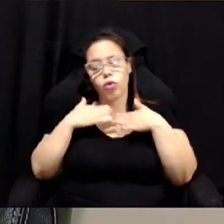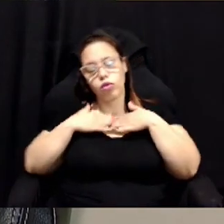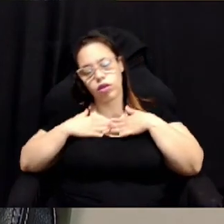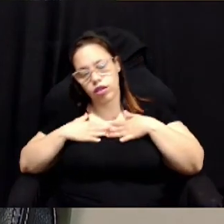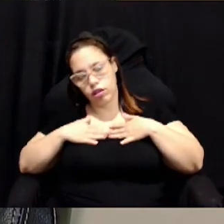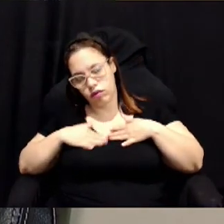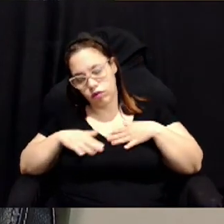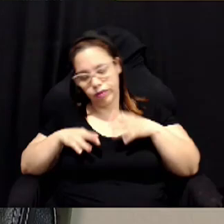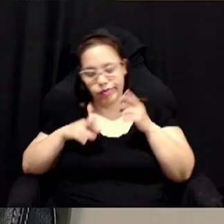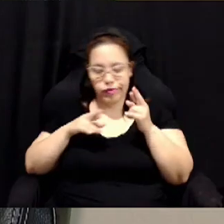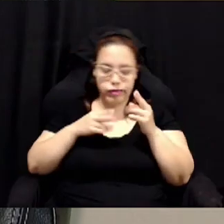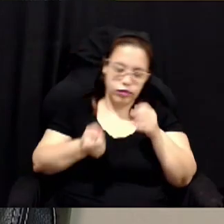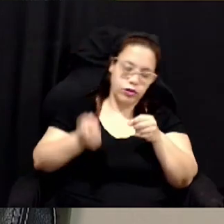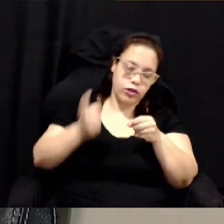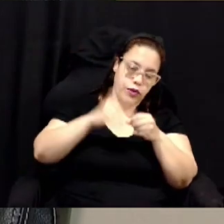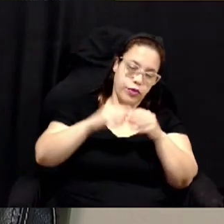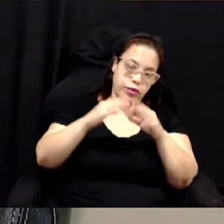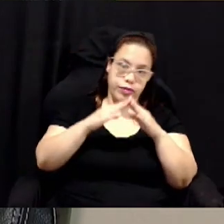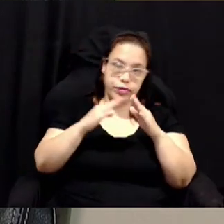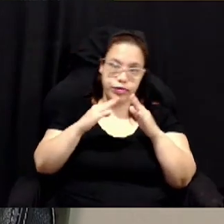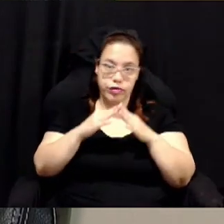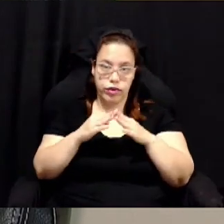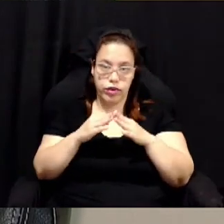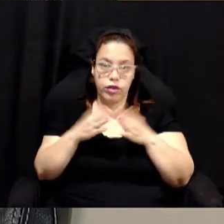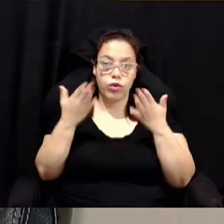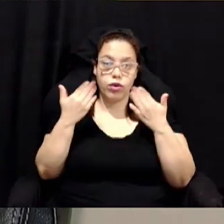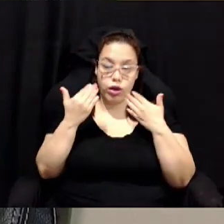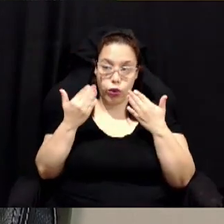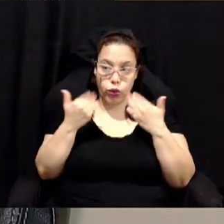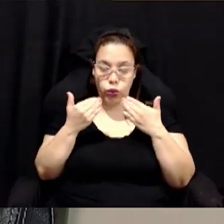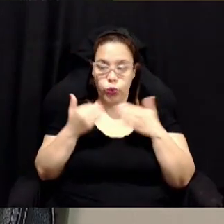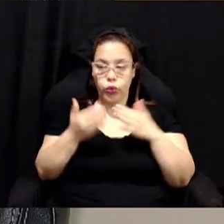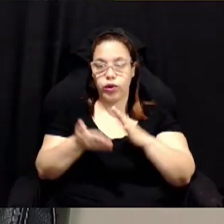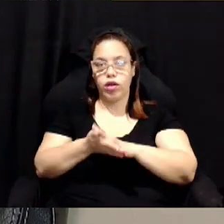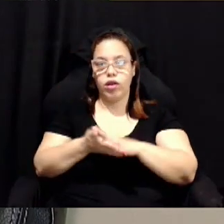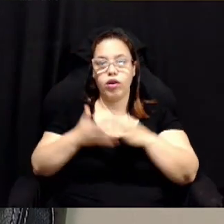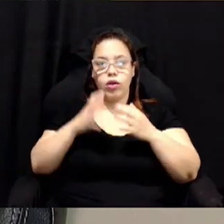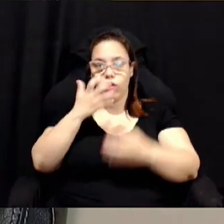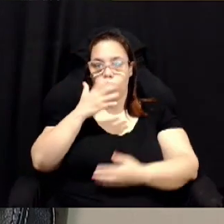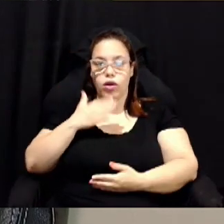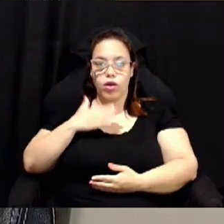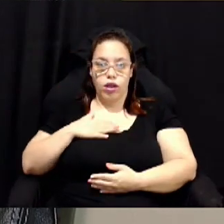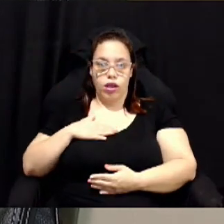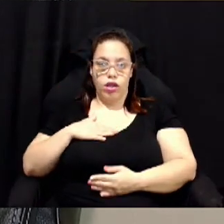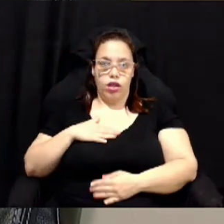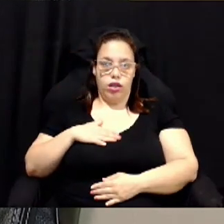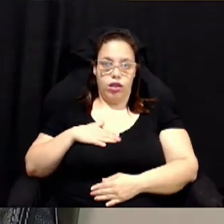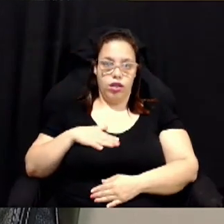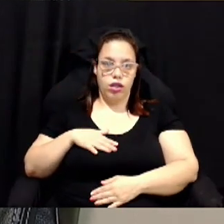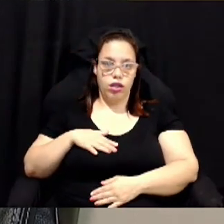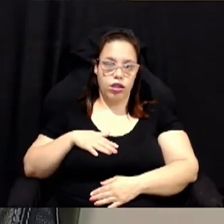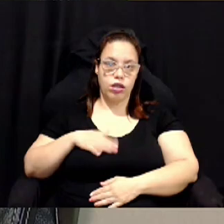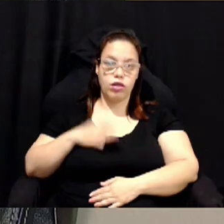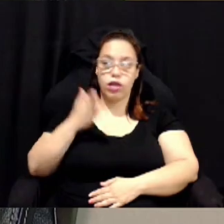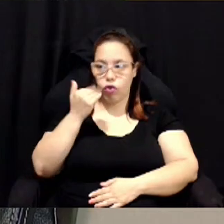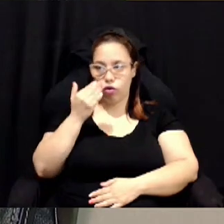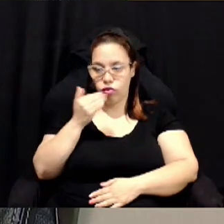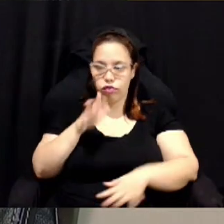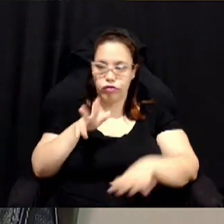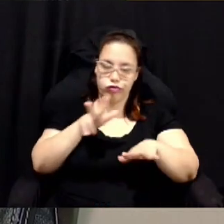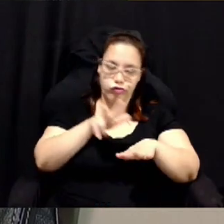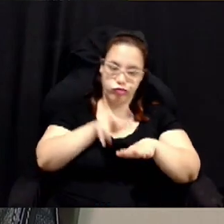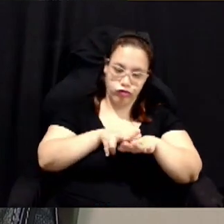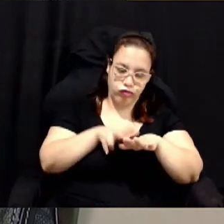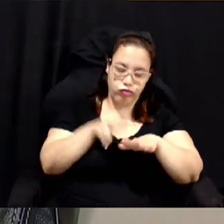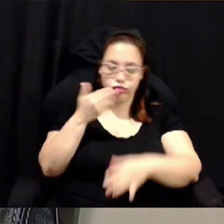para casa, descansar, ir para um lugar fresquinho, né, o animal vai estar cansado, então provavelmente ele vai estar com fome, então vai ser alimentar,